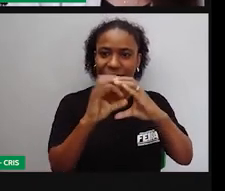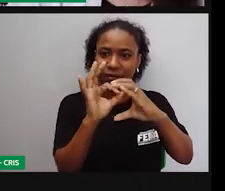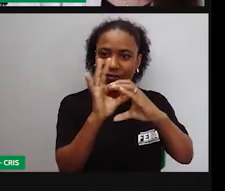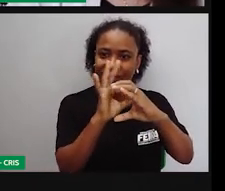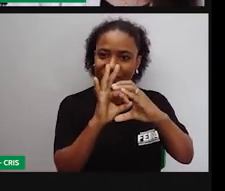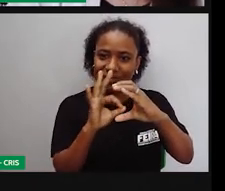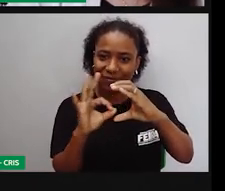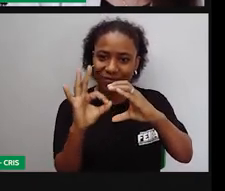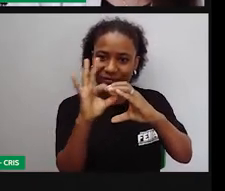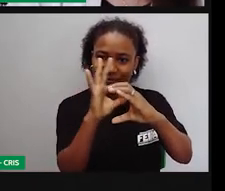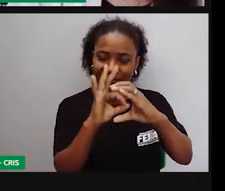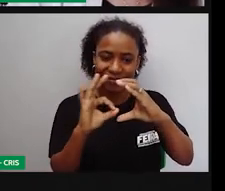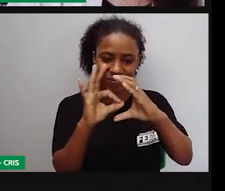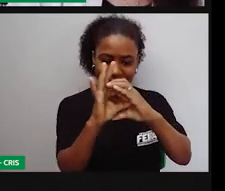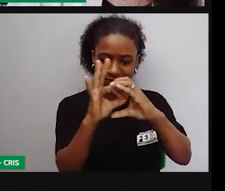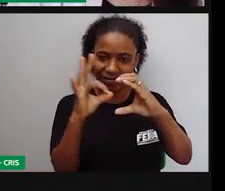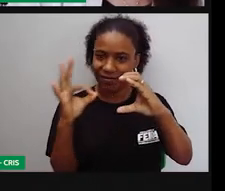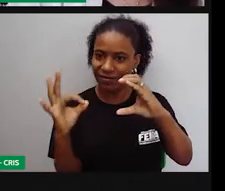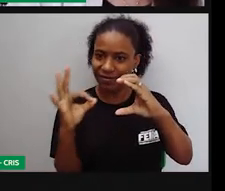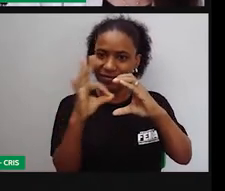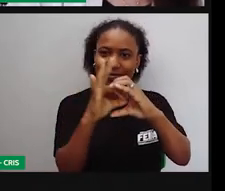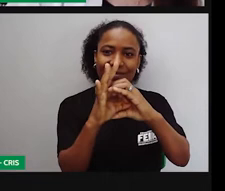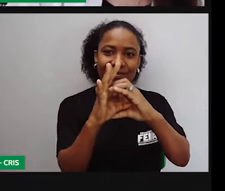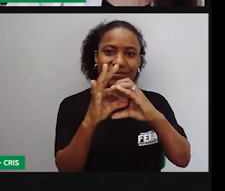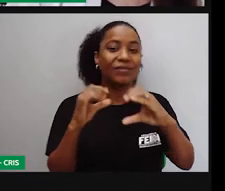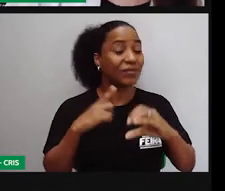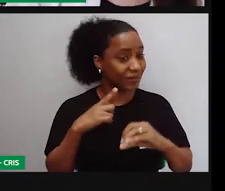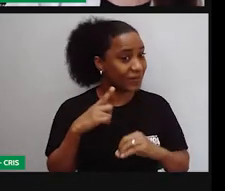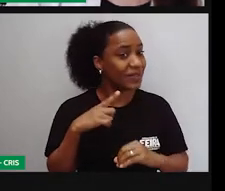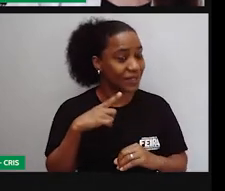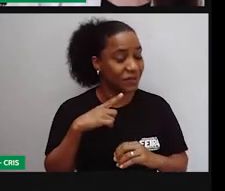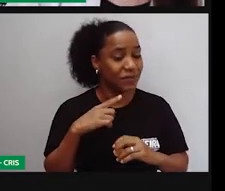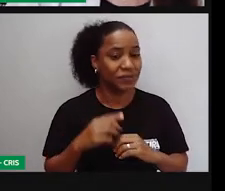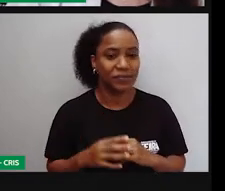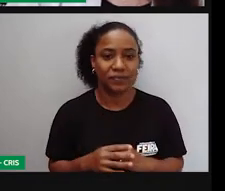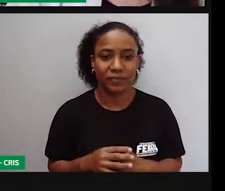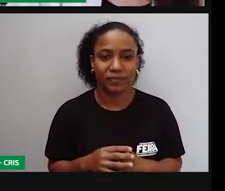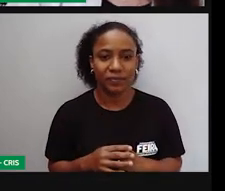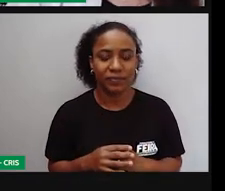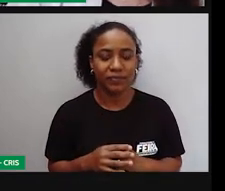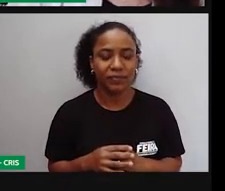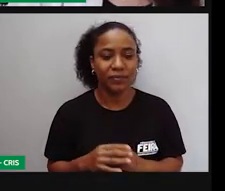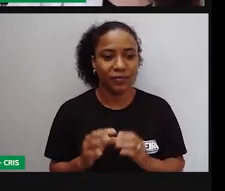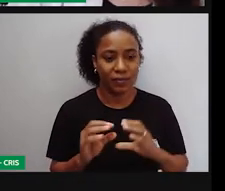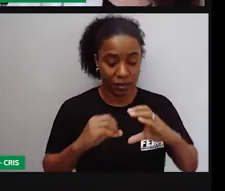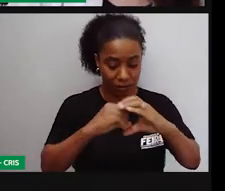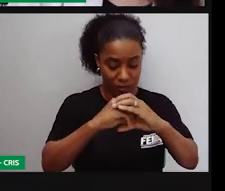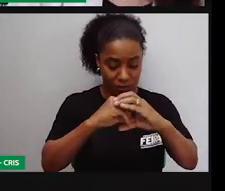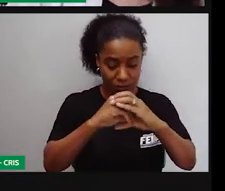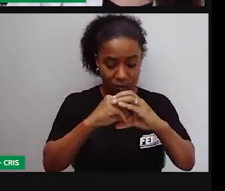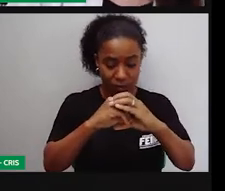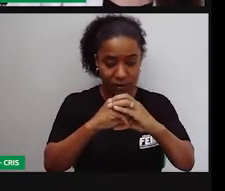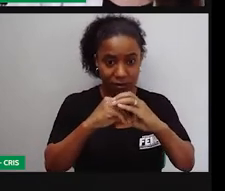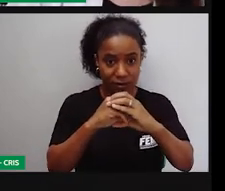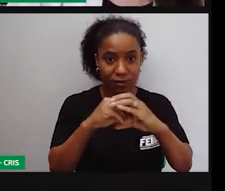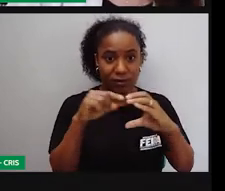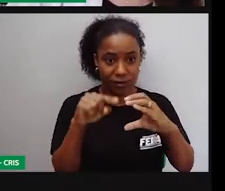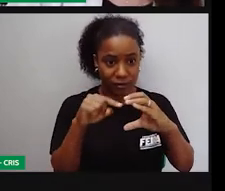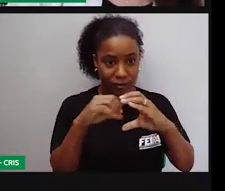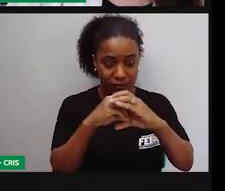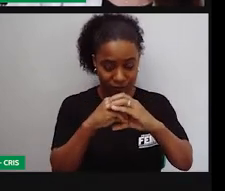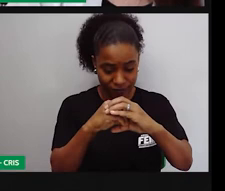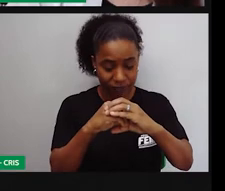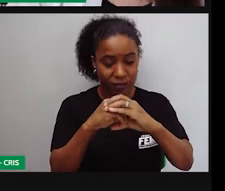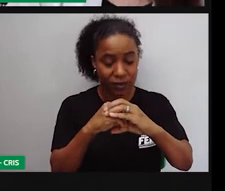mas sim ele está restrito aqui, ó, no núcleo. Então, na célula procarionte,